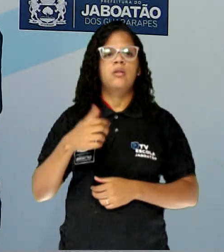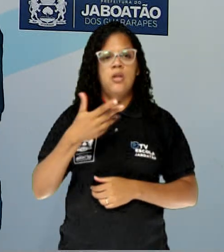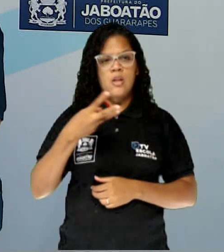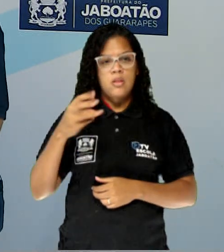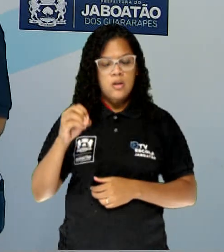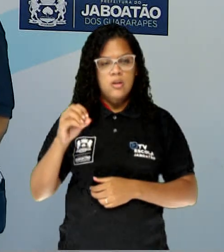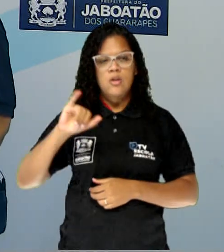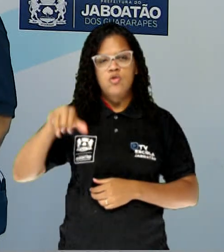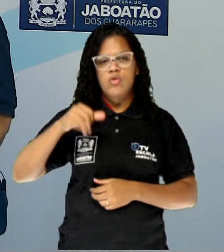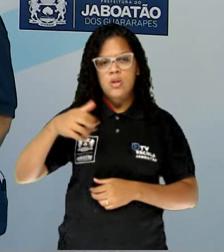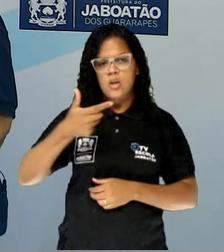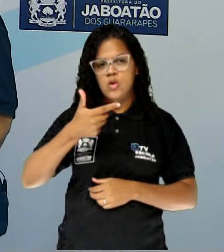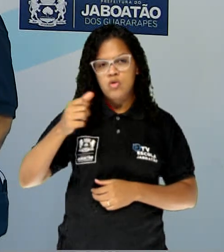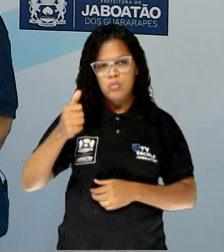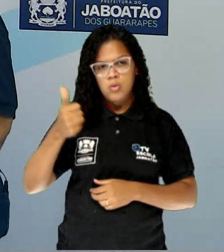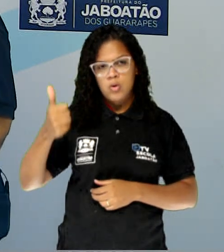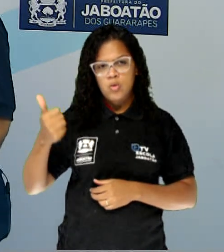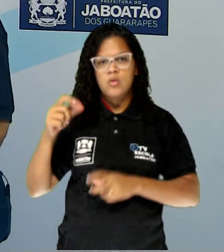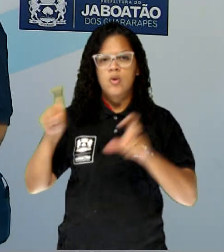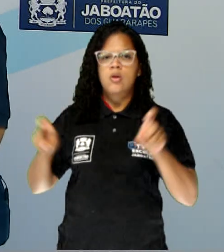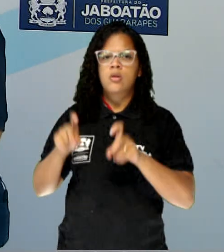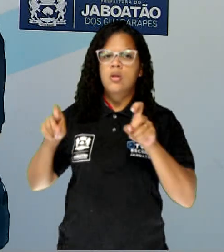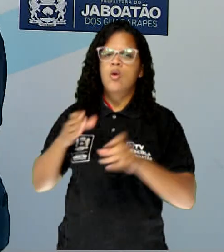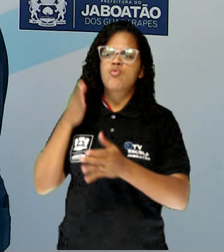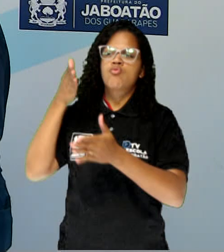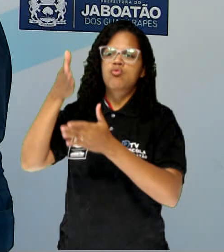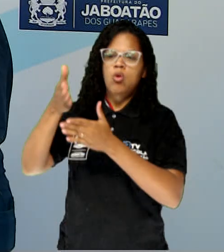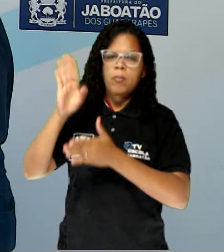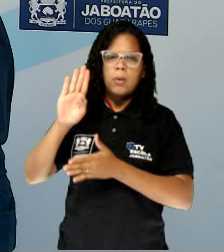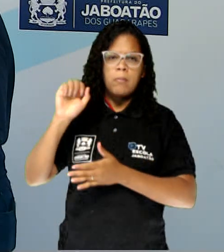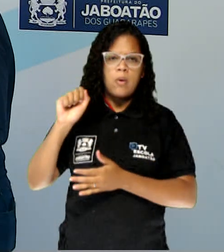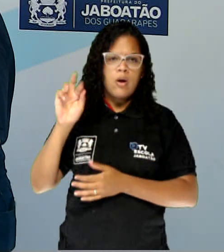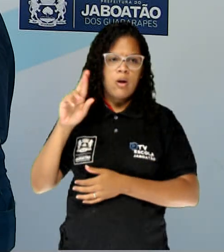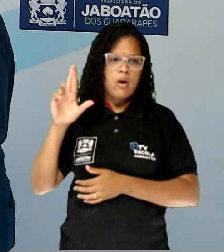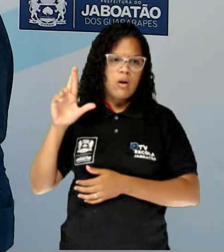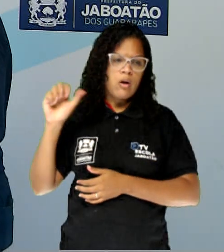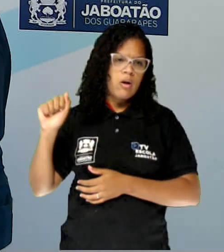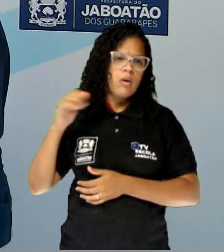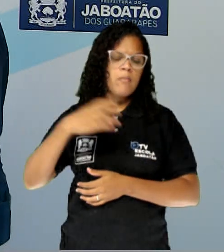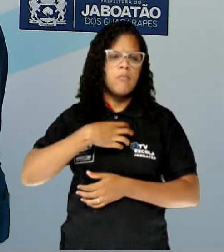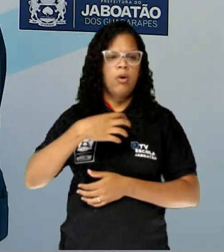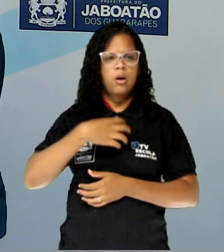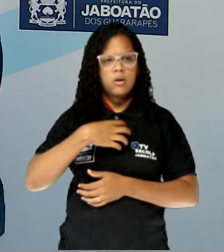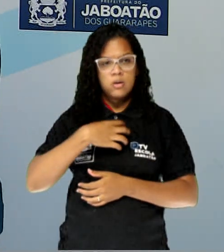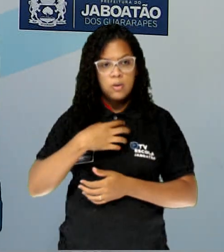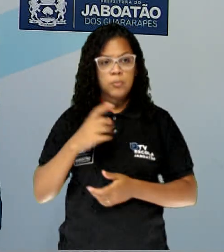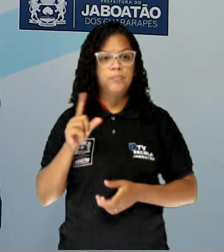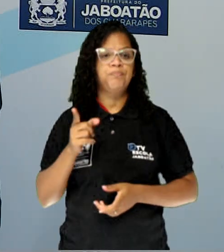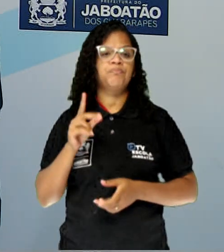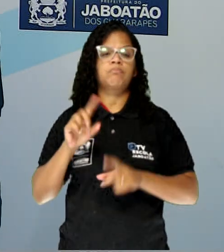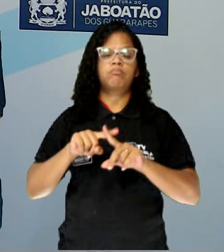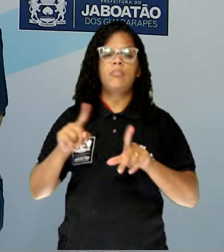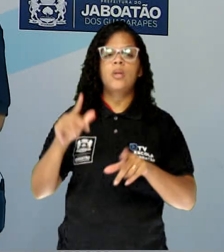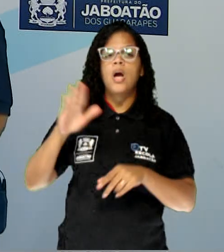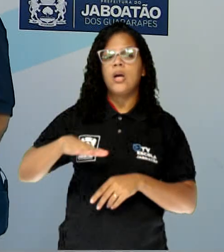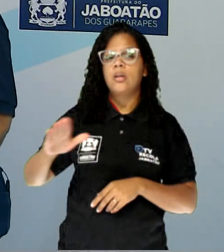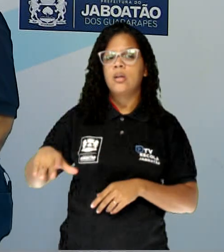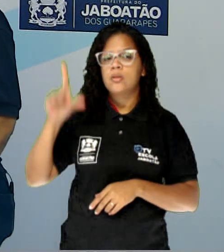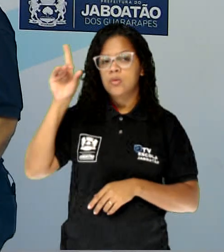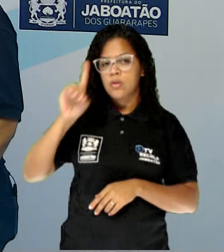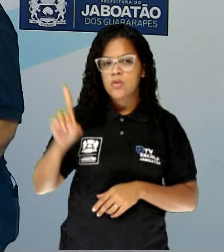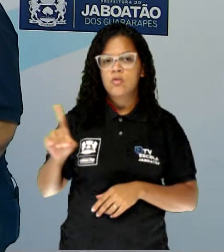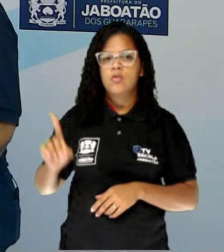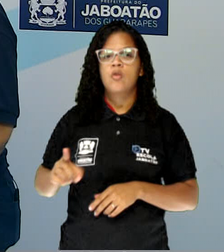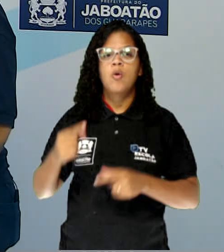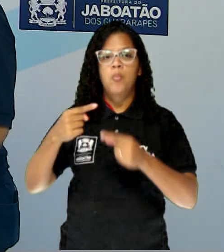Barra, Salvador, Bahia, Brasil. Embora desejasse, a criança com deficiência foi impedida de usar a